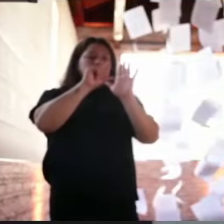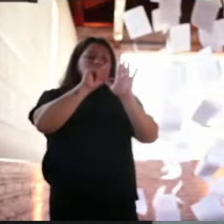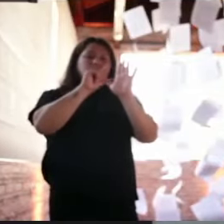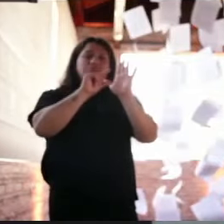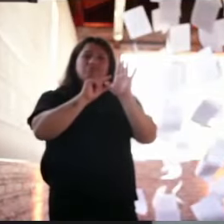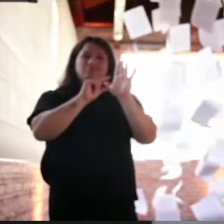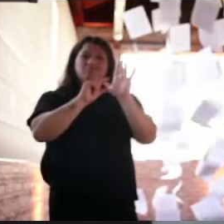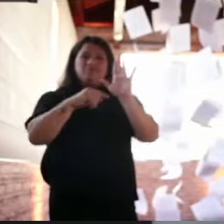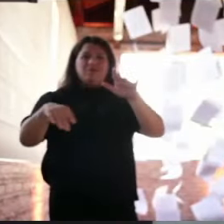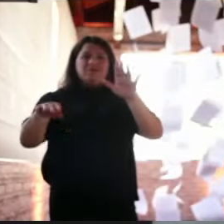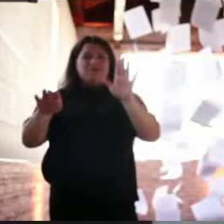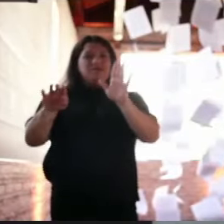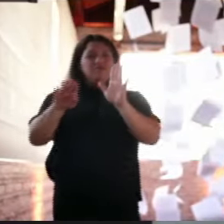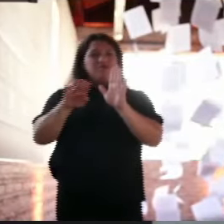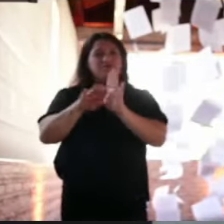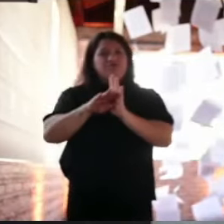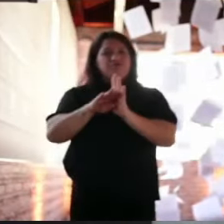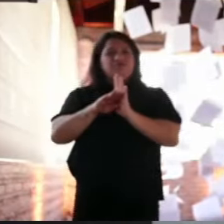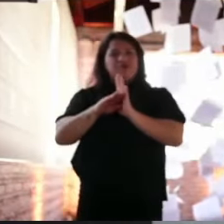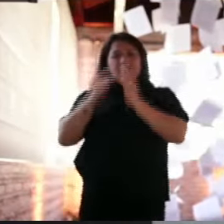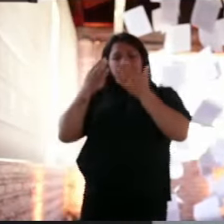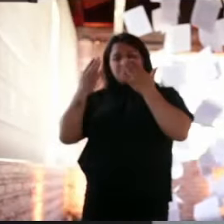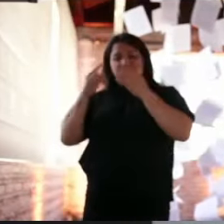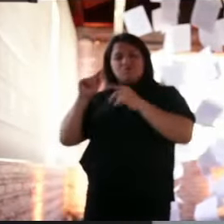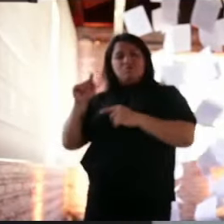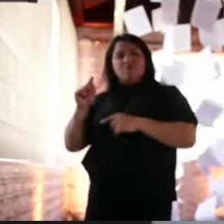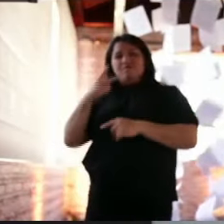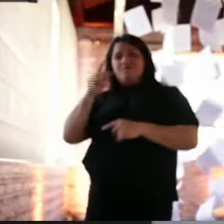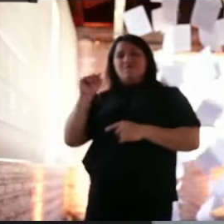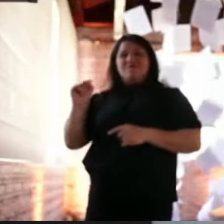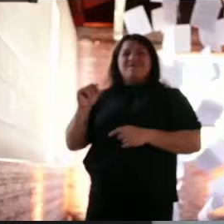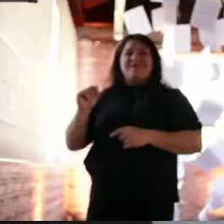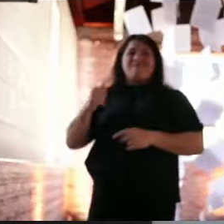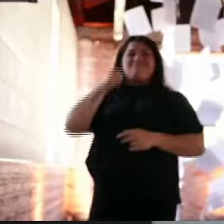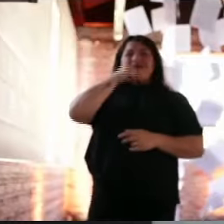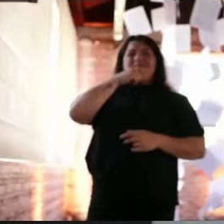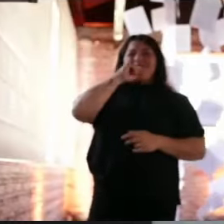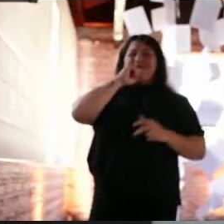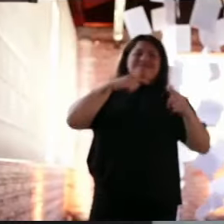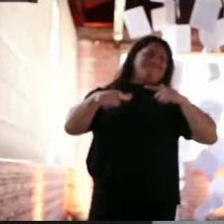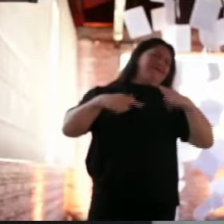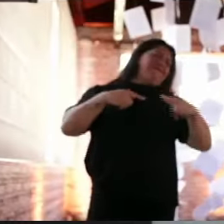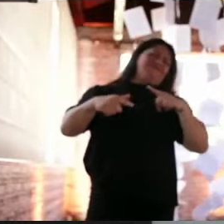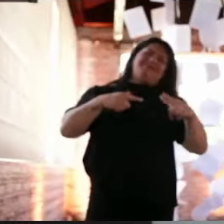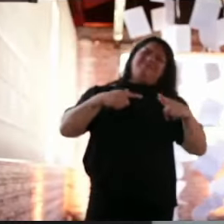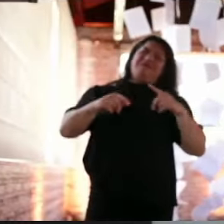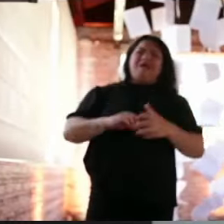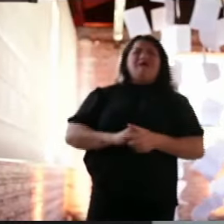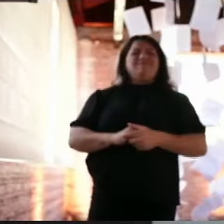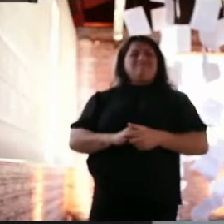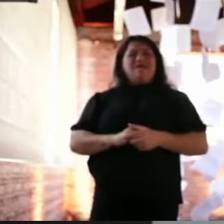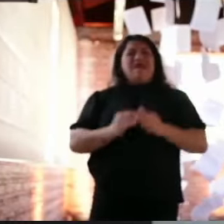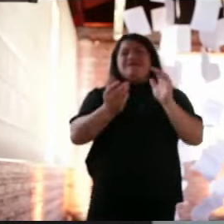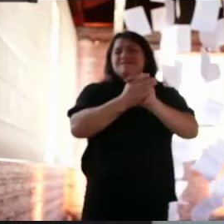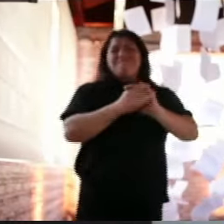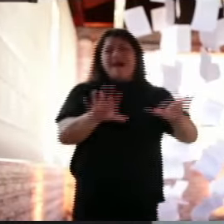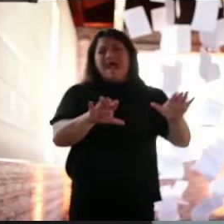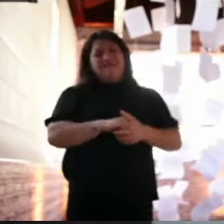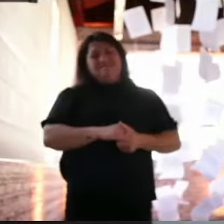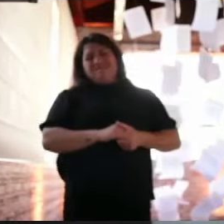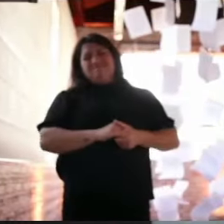no consultório como patologia é que a minha mãe trabalhava muito esquitada esquitada